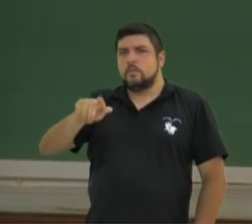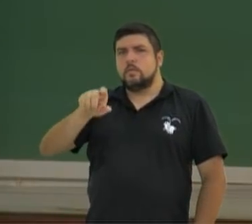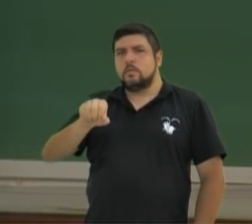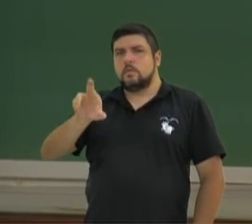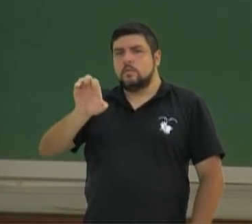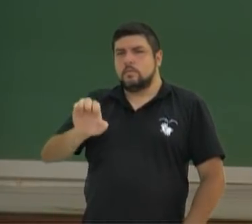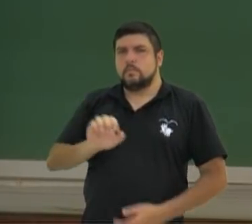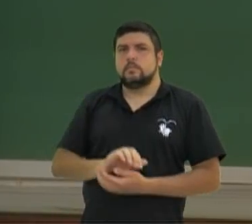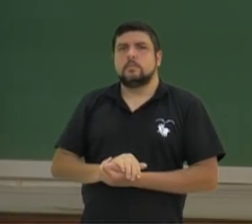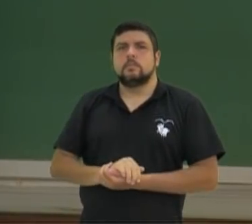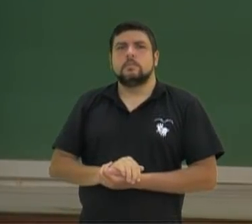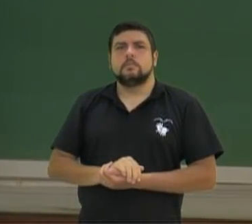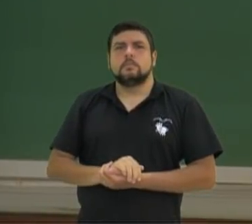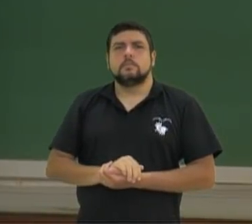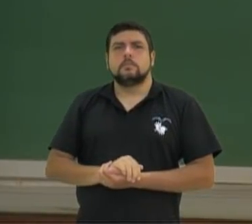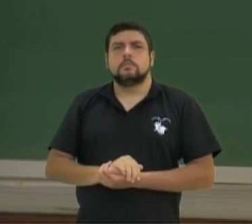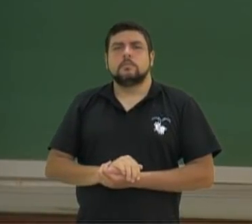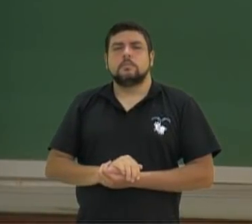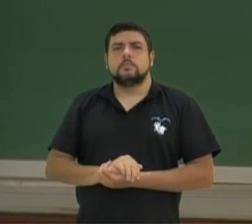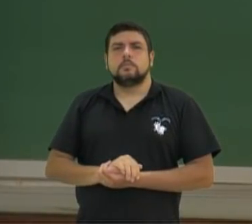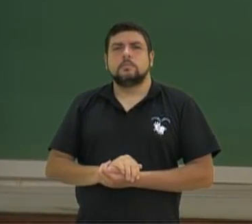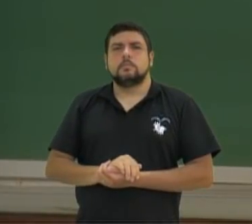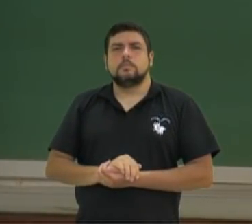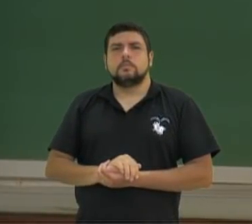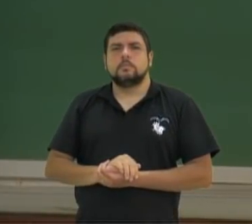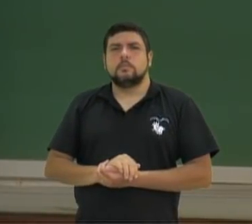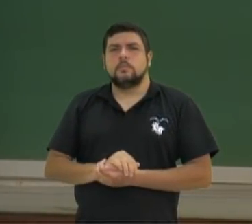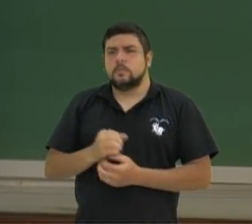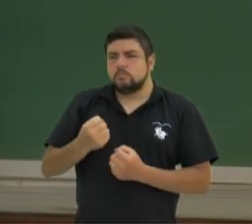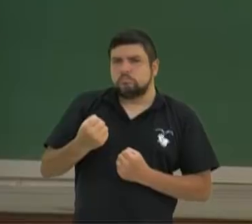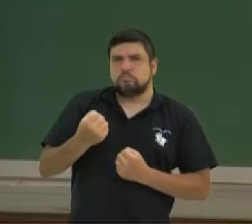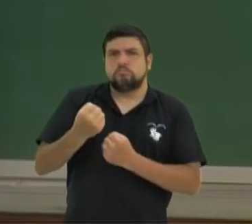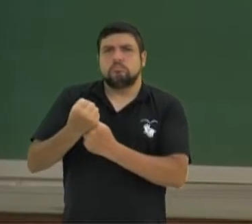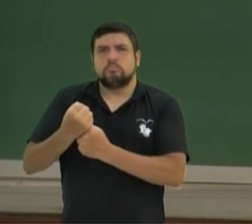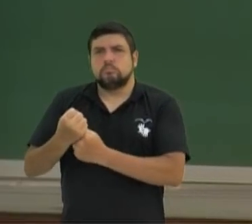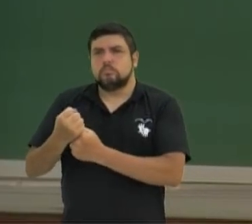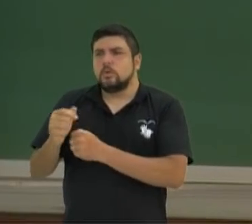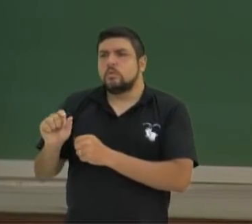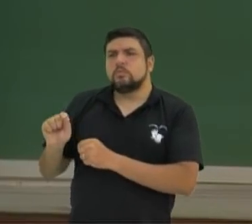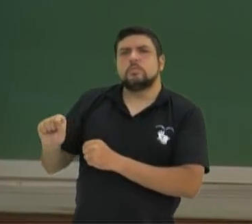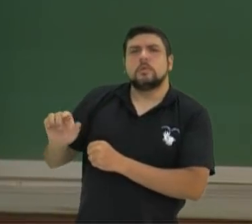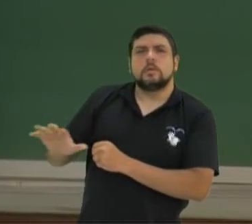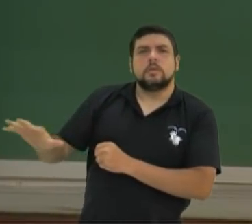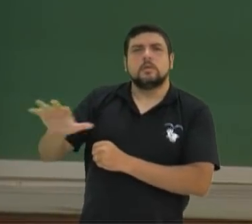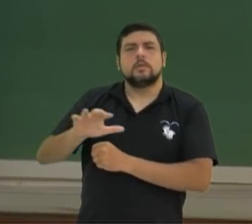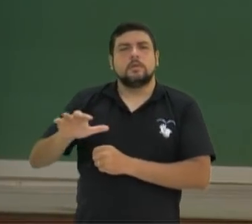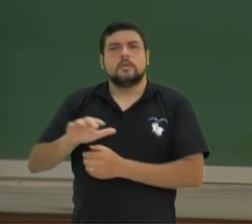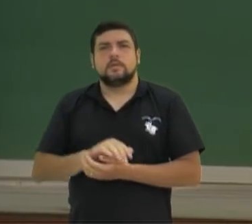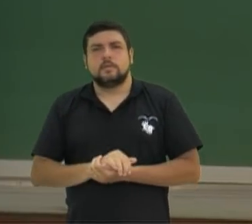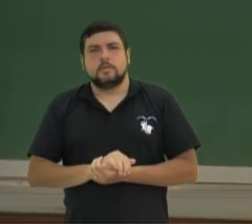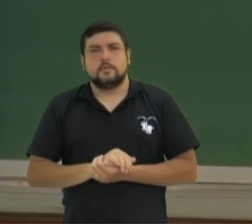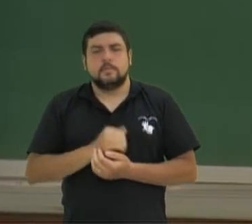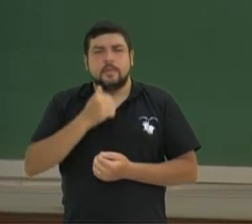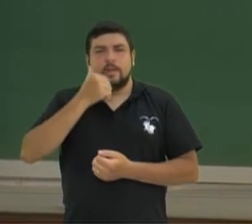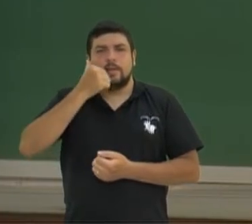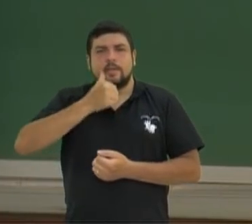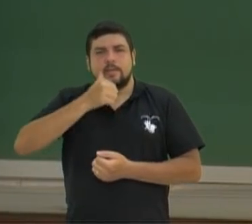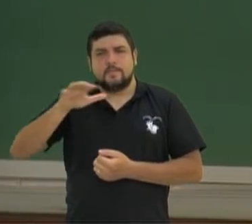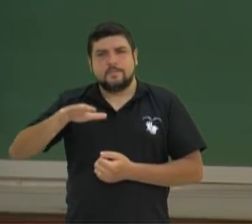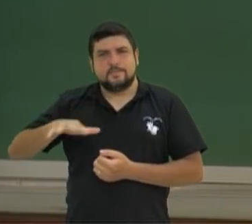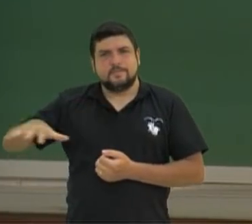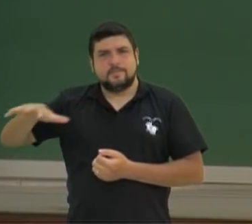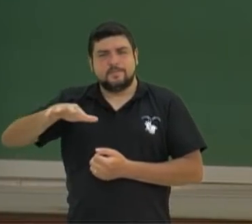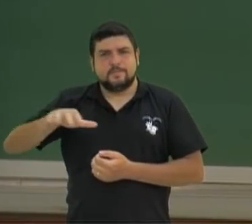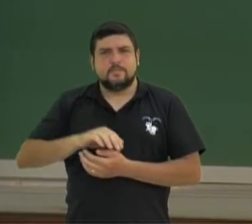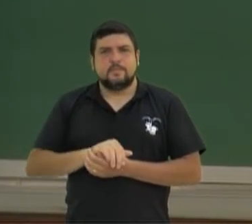Vamos conferir? Você encontrou as respostas no texto? Eu acho que se você olhou minuciosamente, você encontrou todas elas, né?